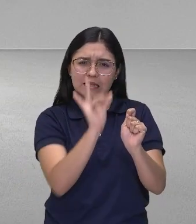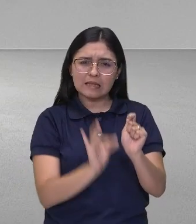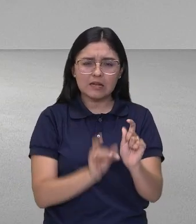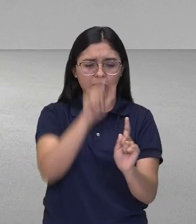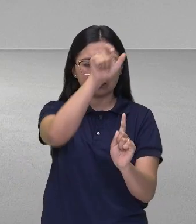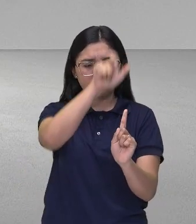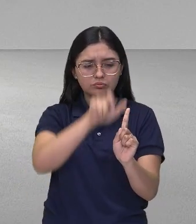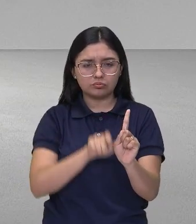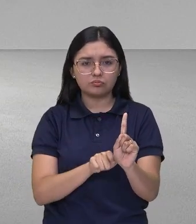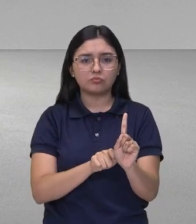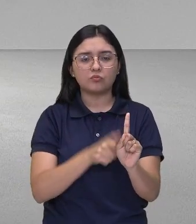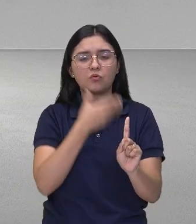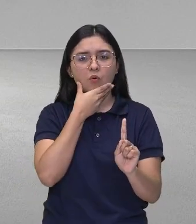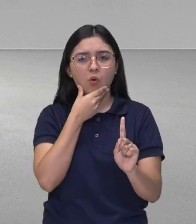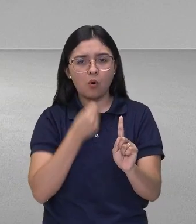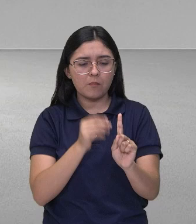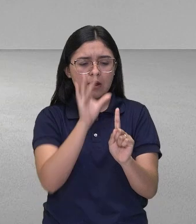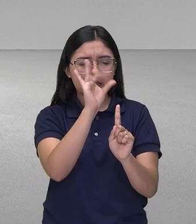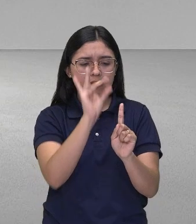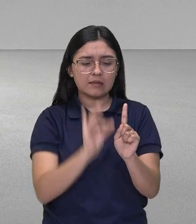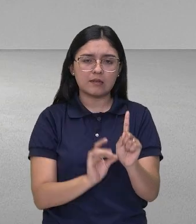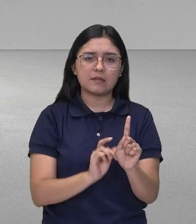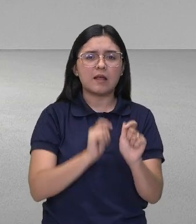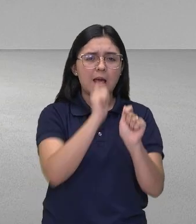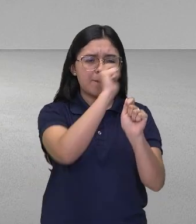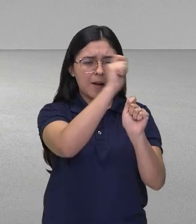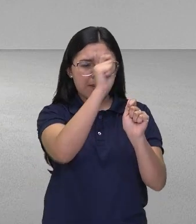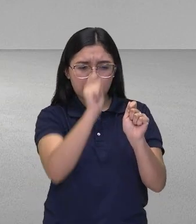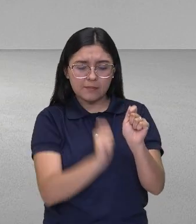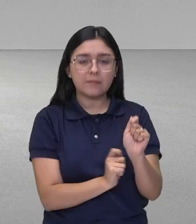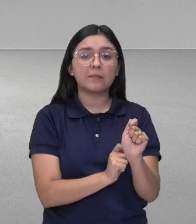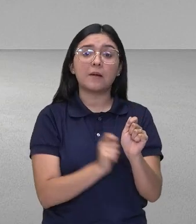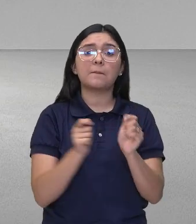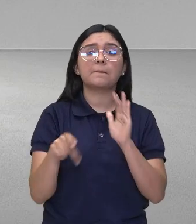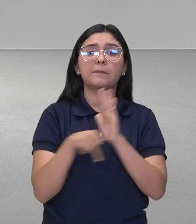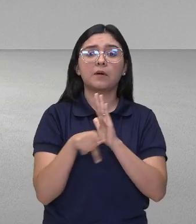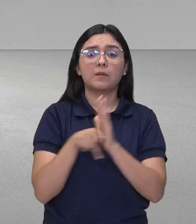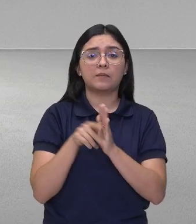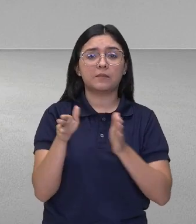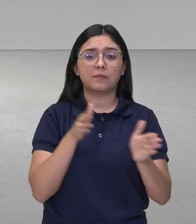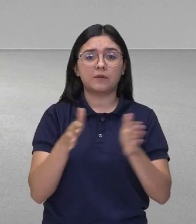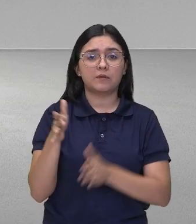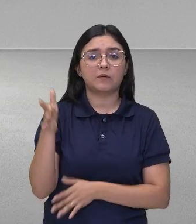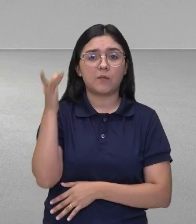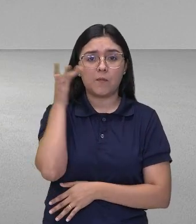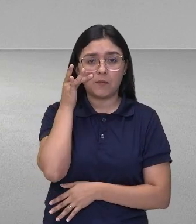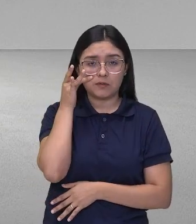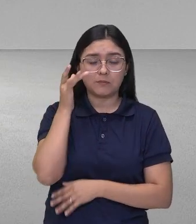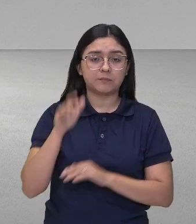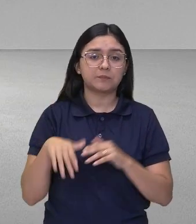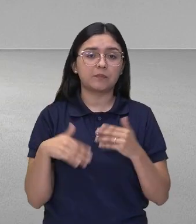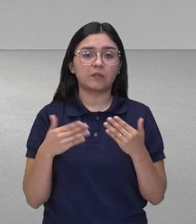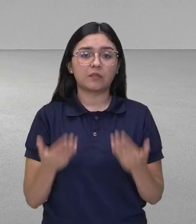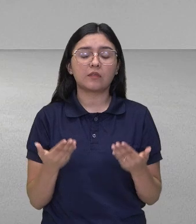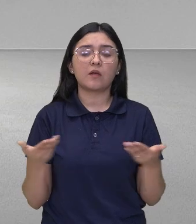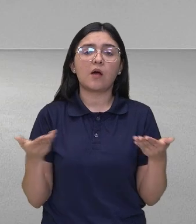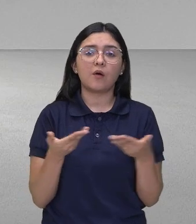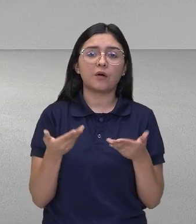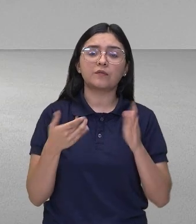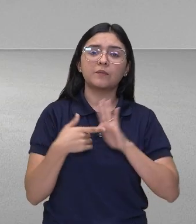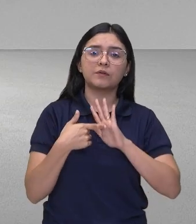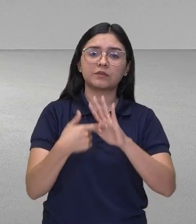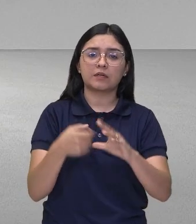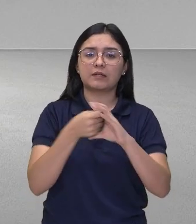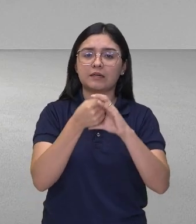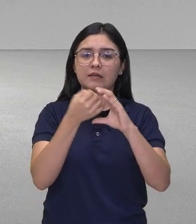corpo, então, ali que é muito fruto, então, desse período, então, do humanismo. Então, vamos falar algumas